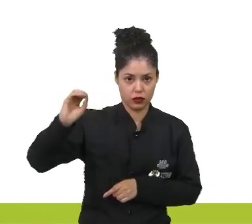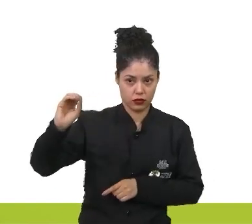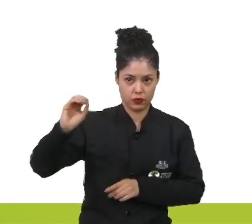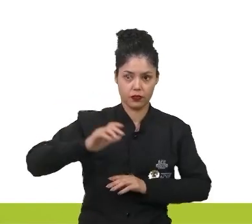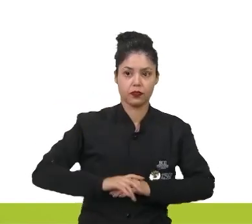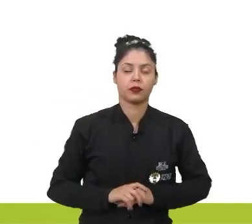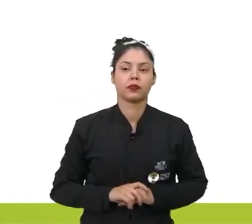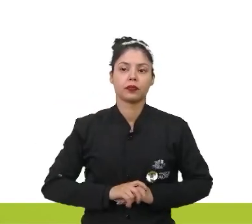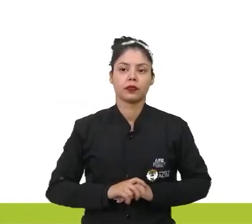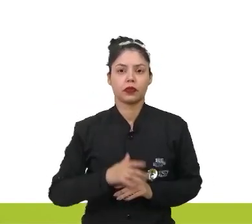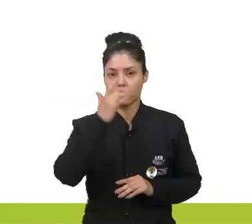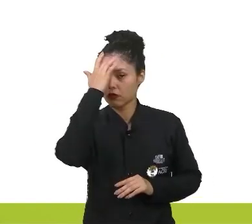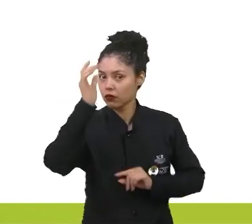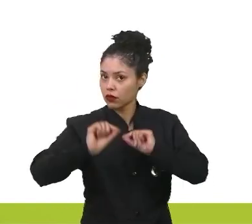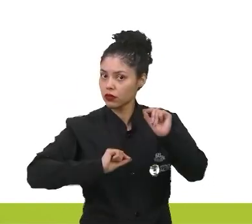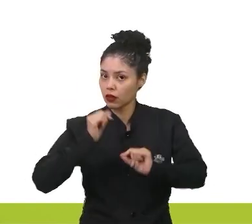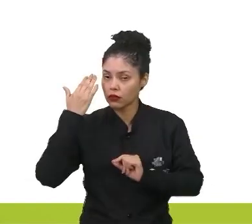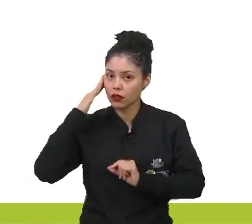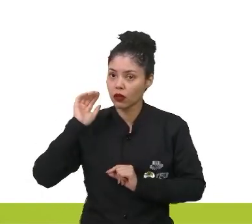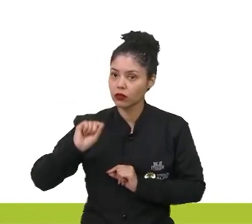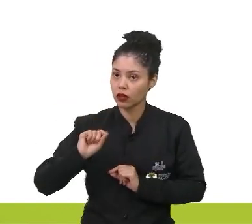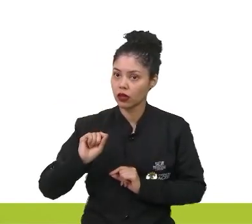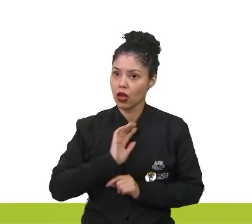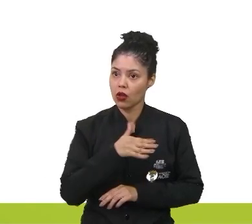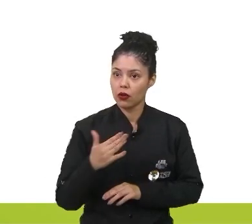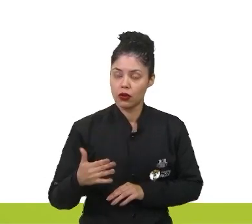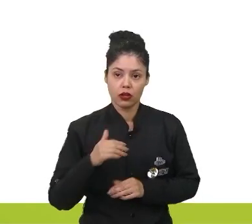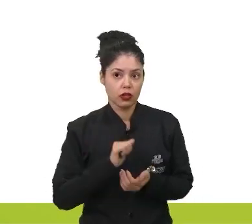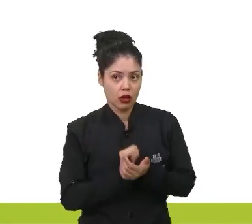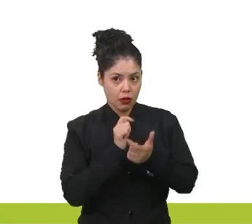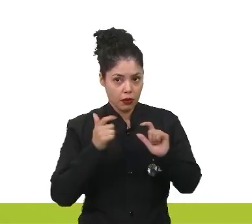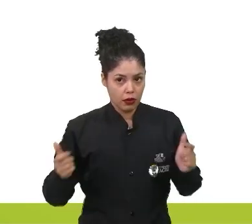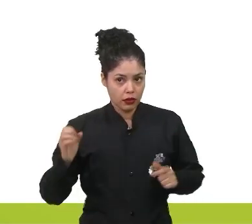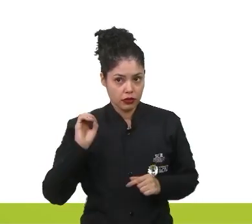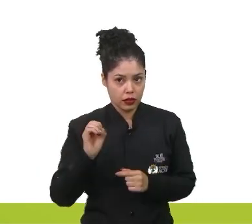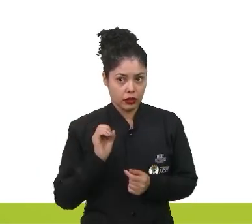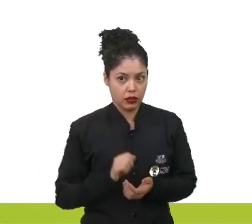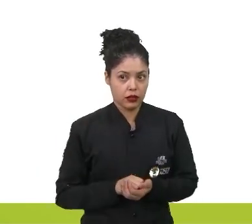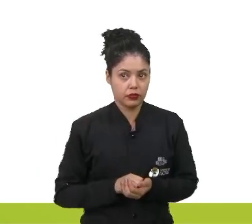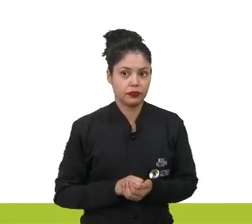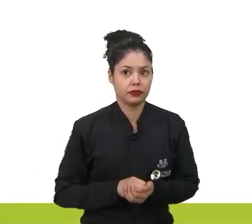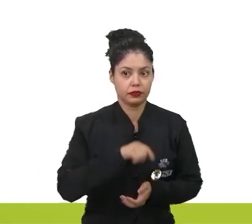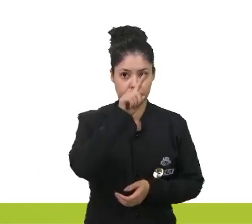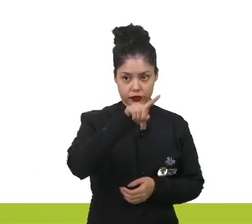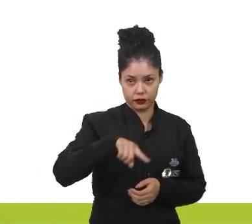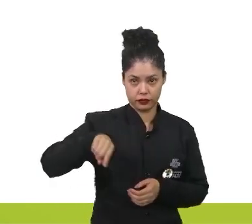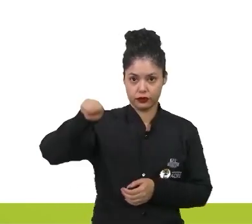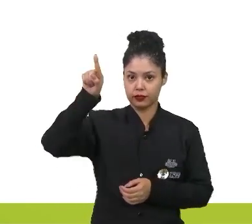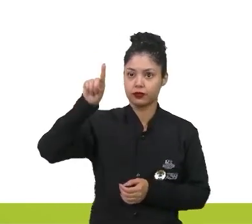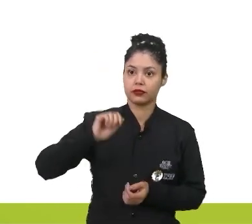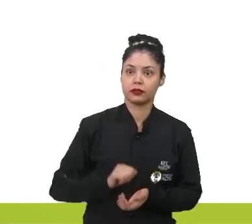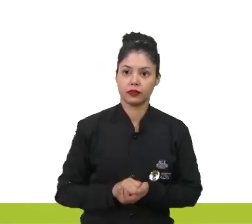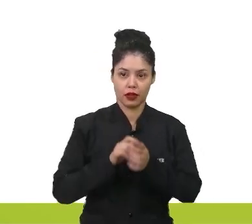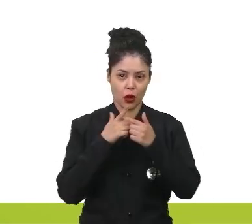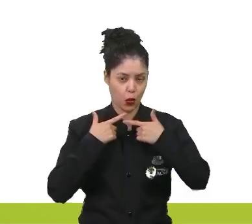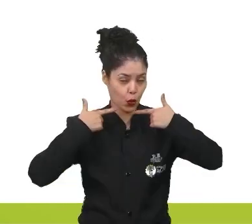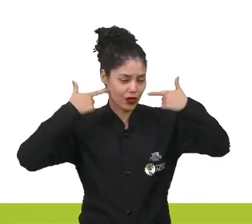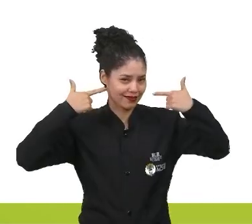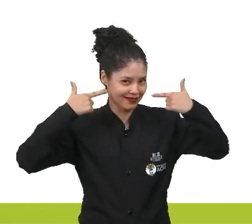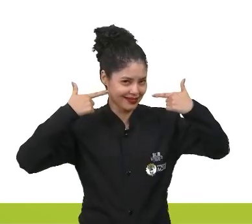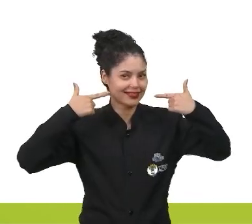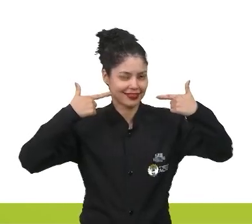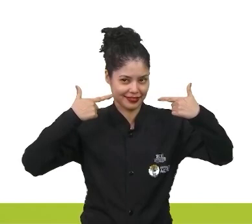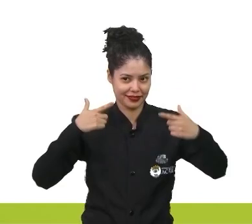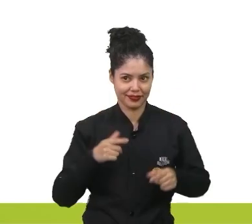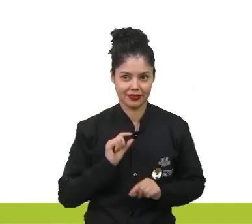Então, para ficar fácil a gente entender, quando a função for maior que 0, a gente vai ter, ó, o nosso sorriso Colgate. Professor, o